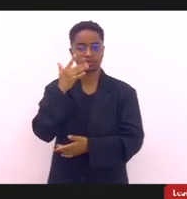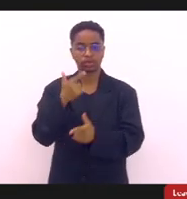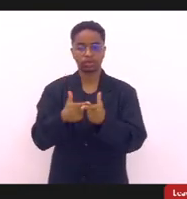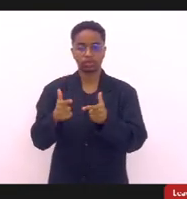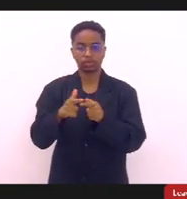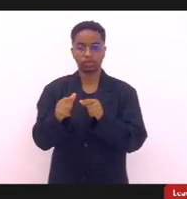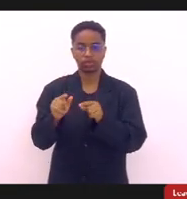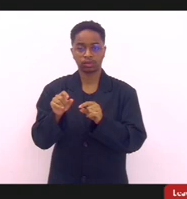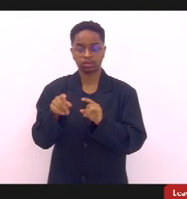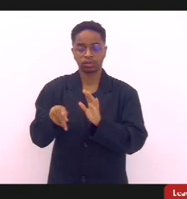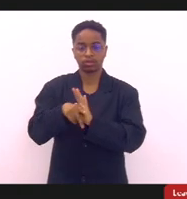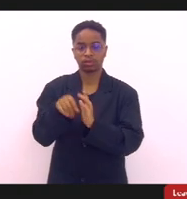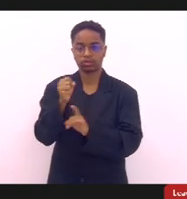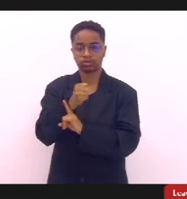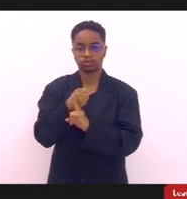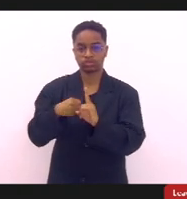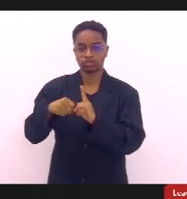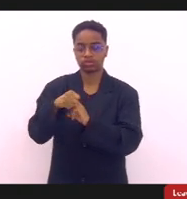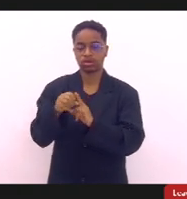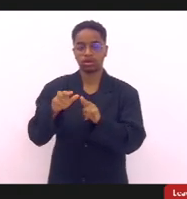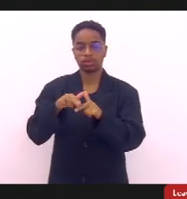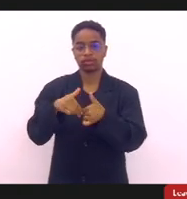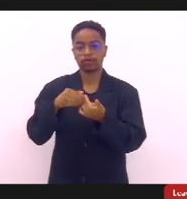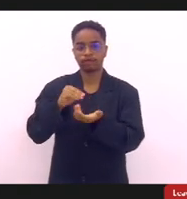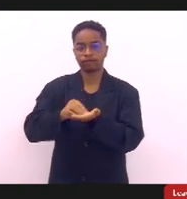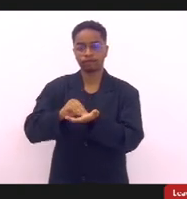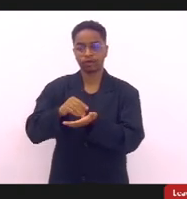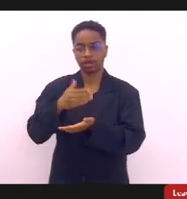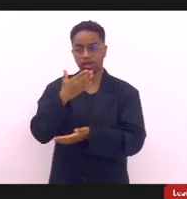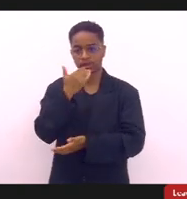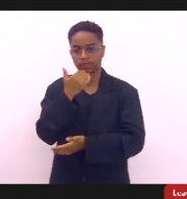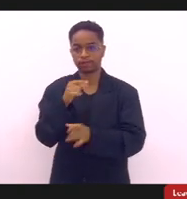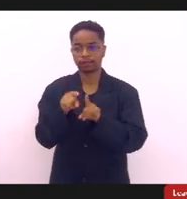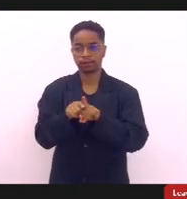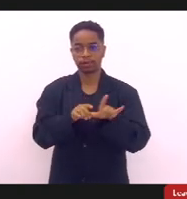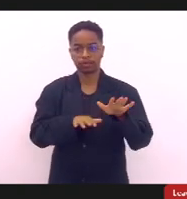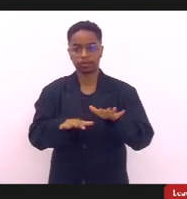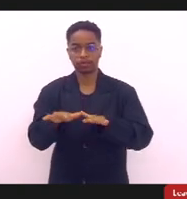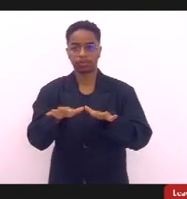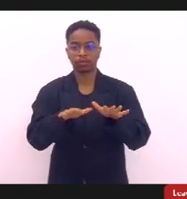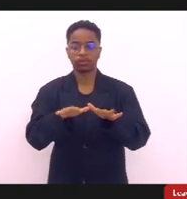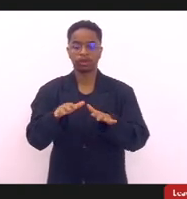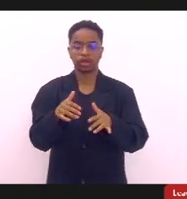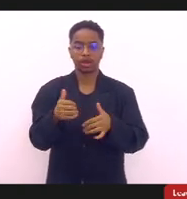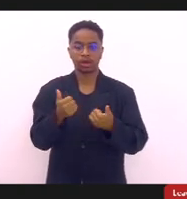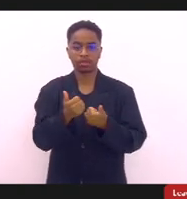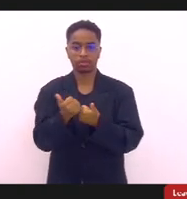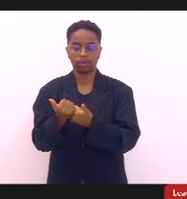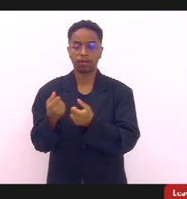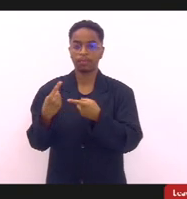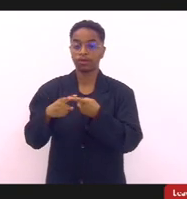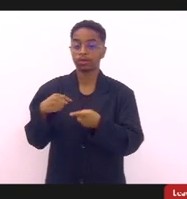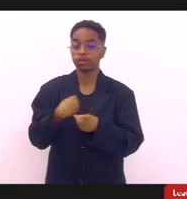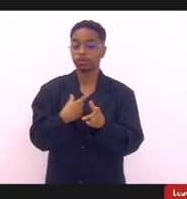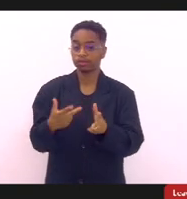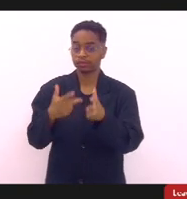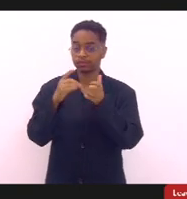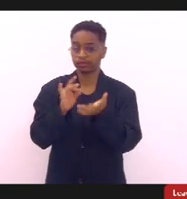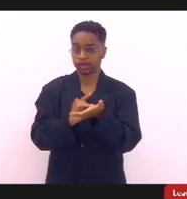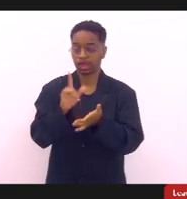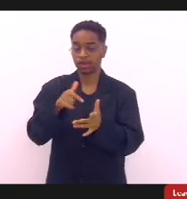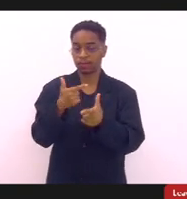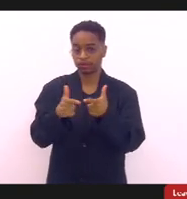da população com relação ao vale alimentação, né, a parte de mobilização, porque a gente entende como sendo um problema